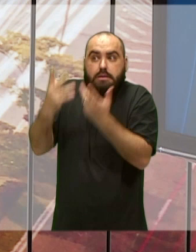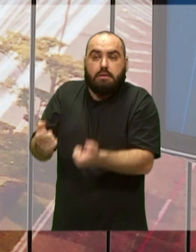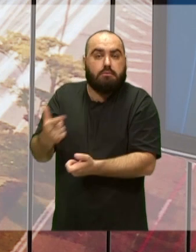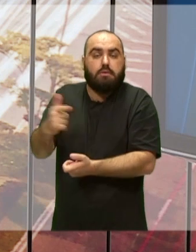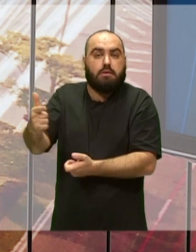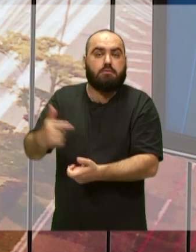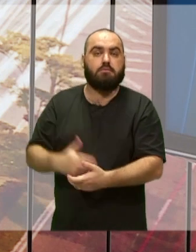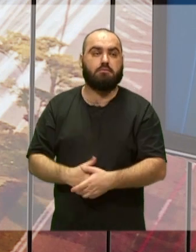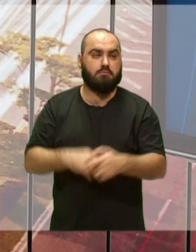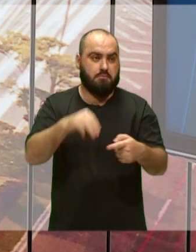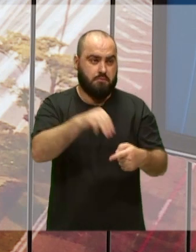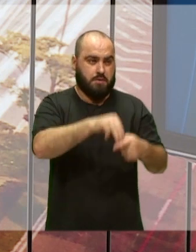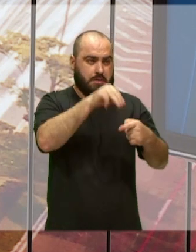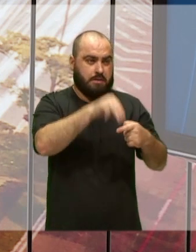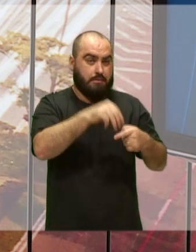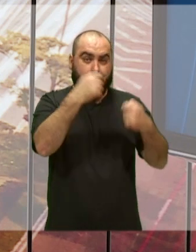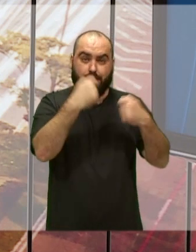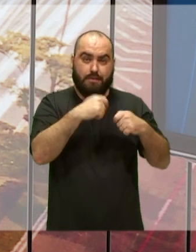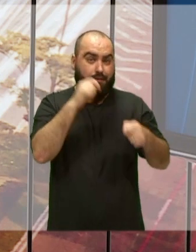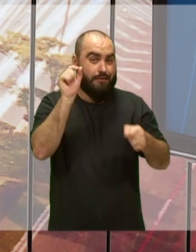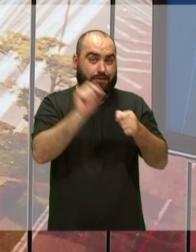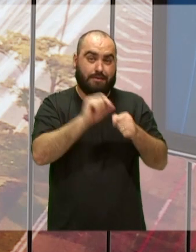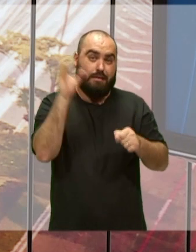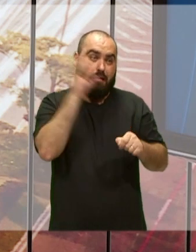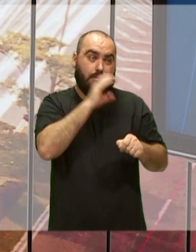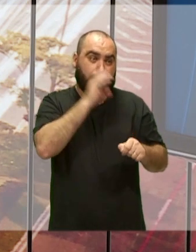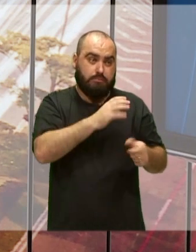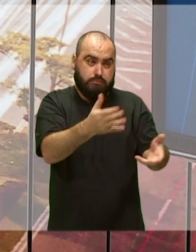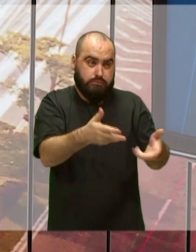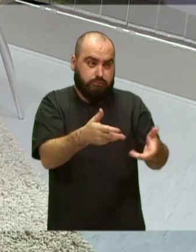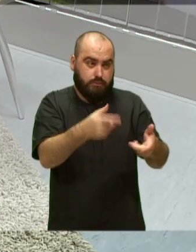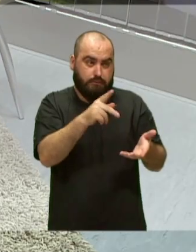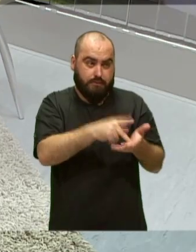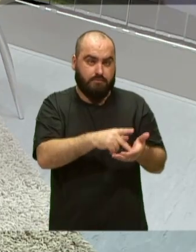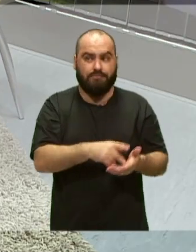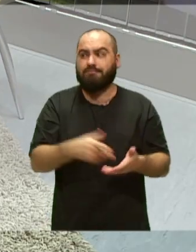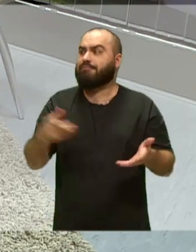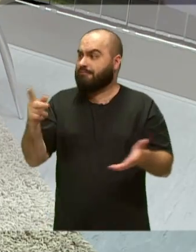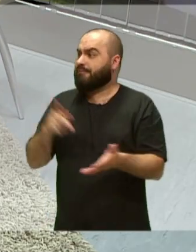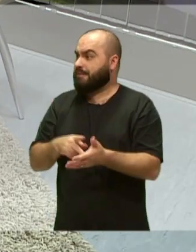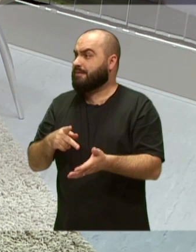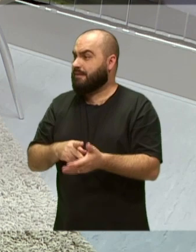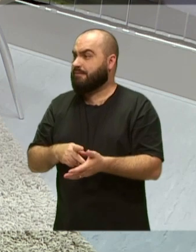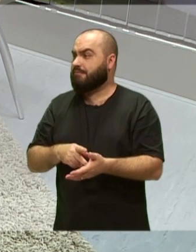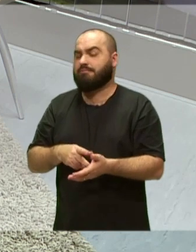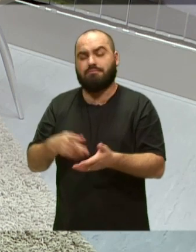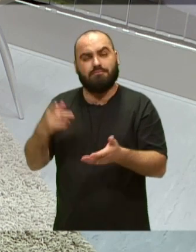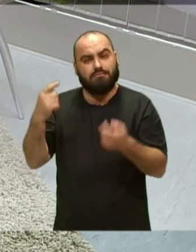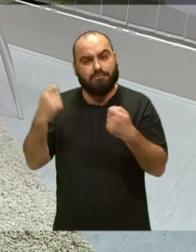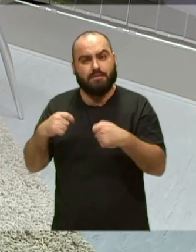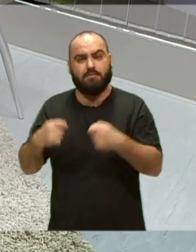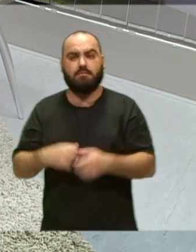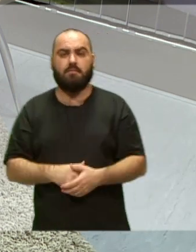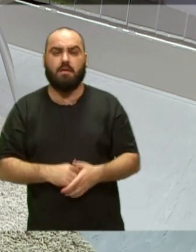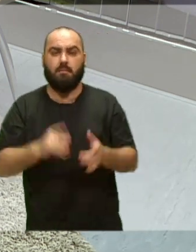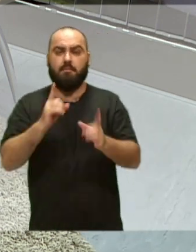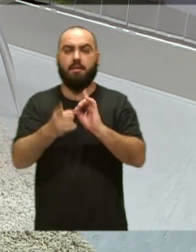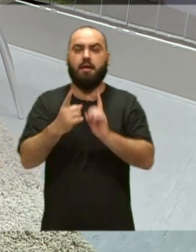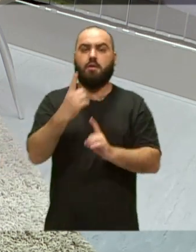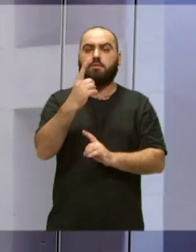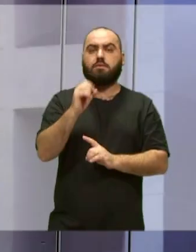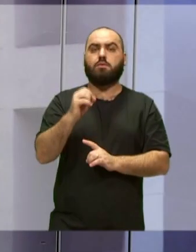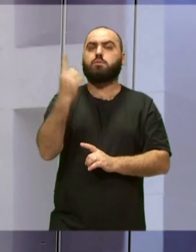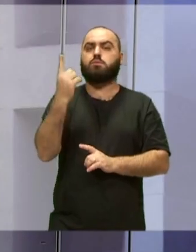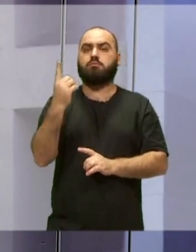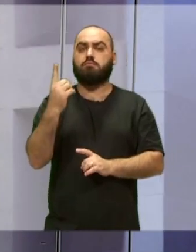estão praticamente sem escolha algo precisa ser feito para isso isso não tem saída Maurício não tem saída tu pega a br11 tu não consegue ir lá tu